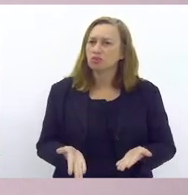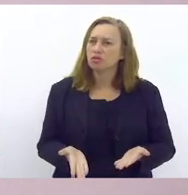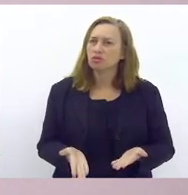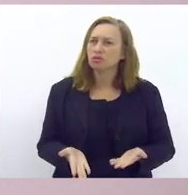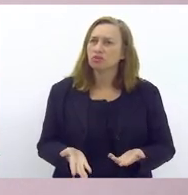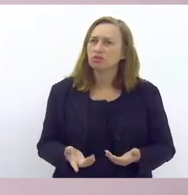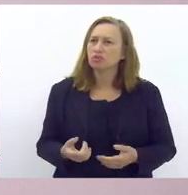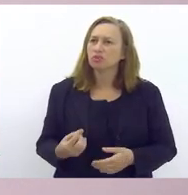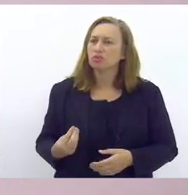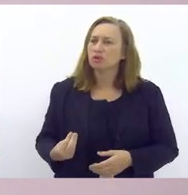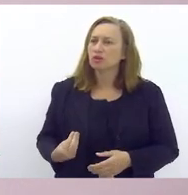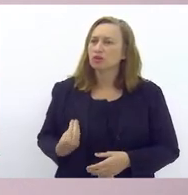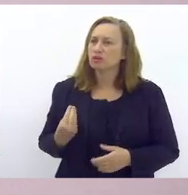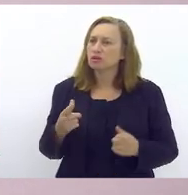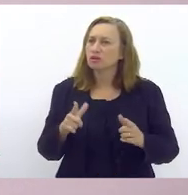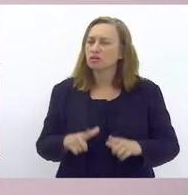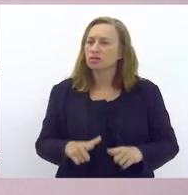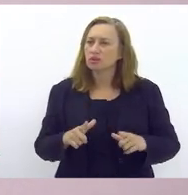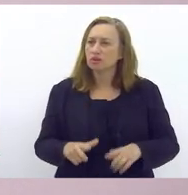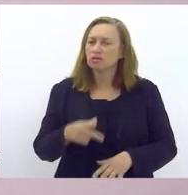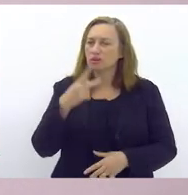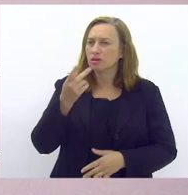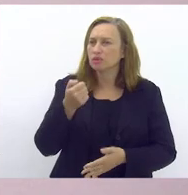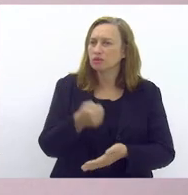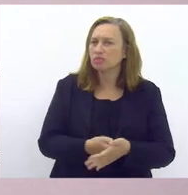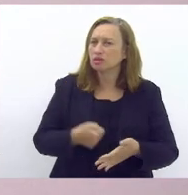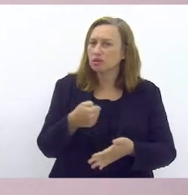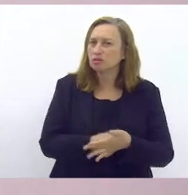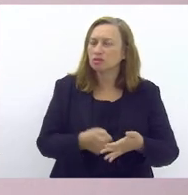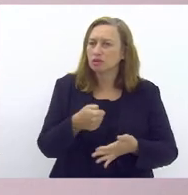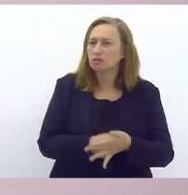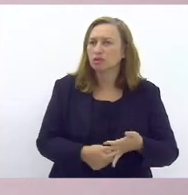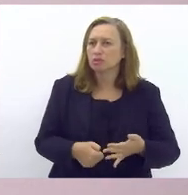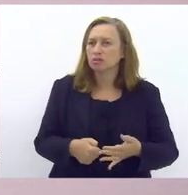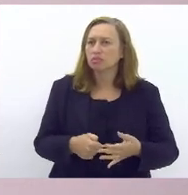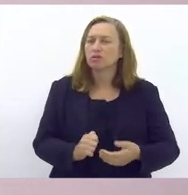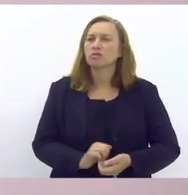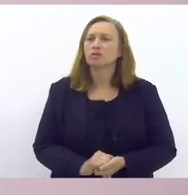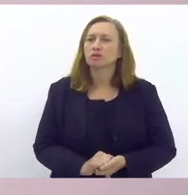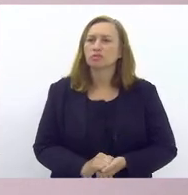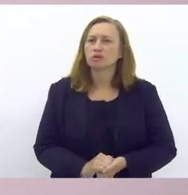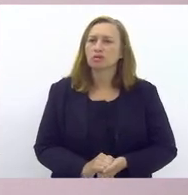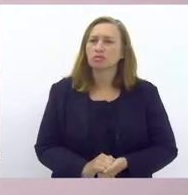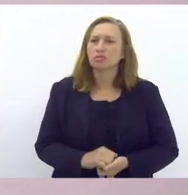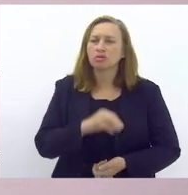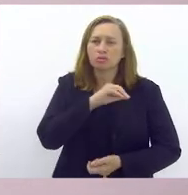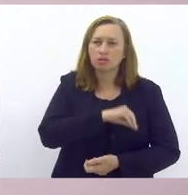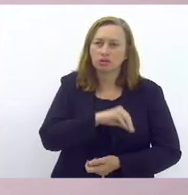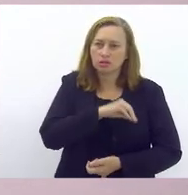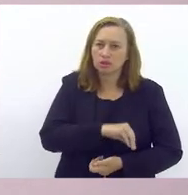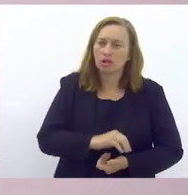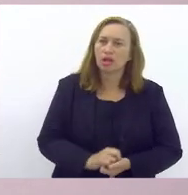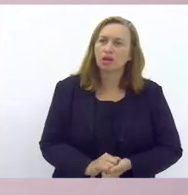eu estou aqui para falar que eu estou na luta para o nosso enquadramento, para o piso nacional, para o piso do PAEI,